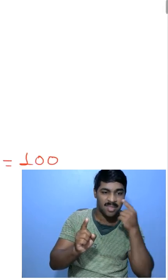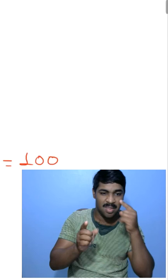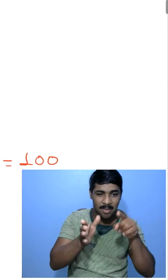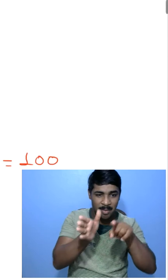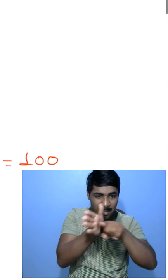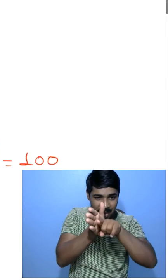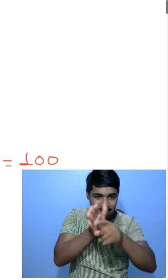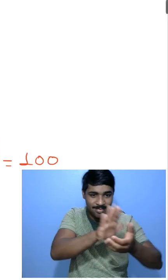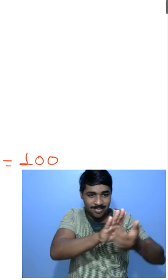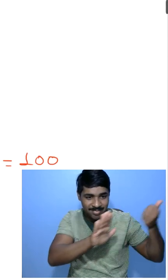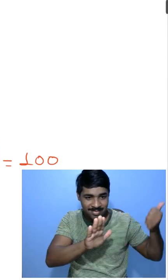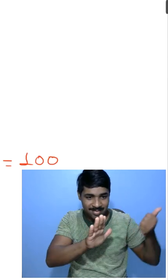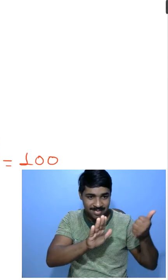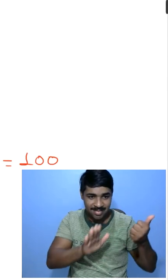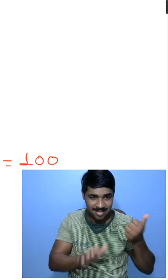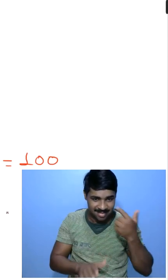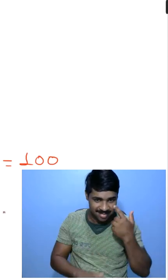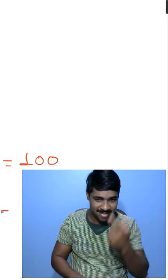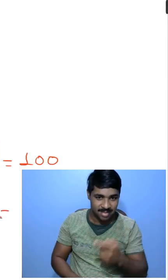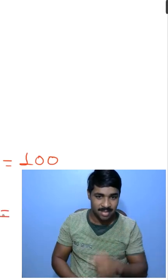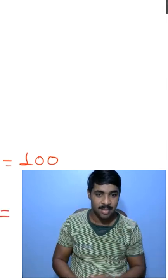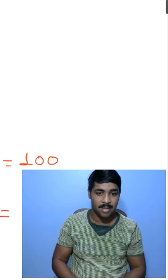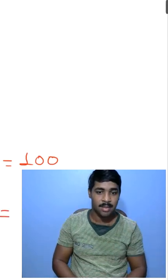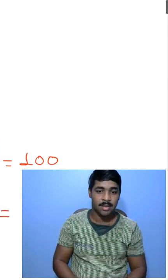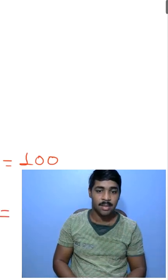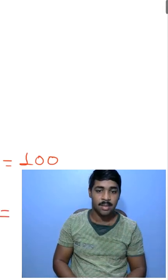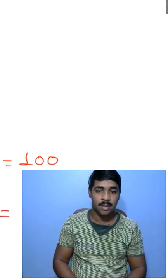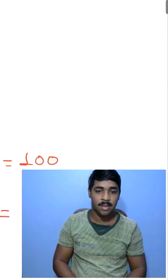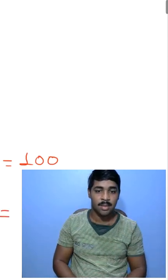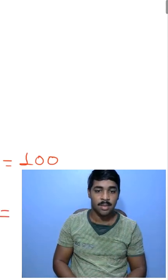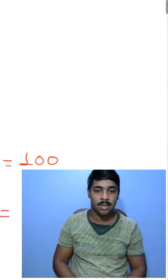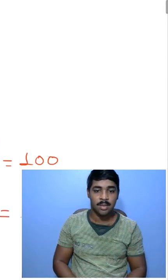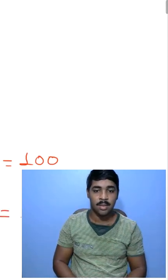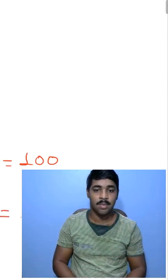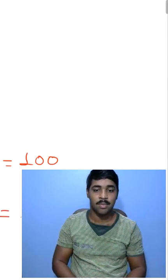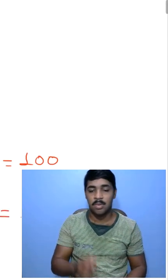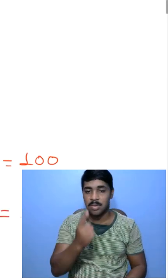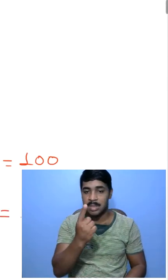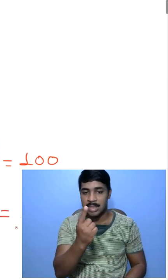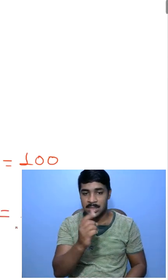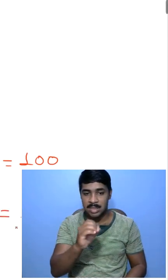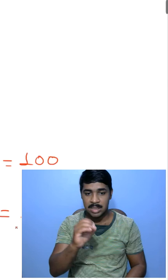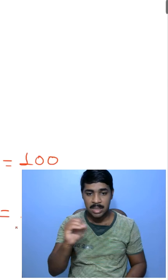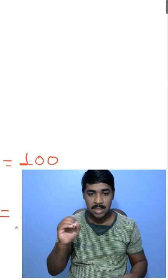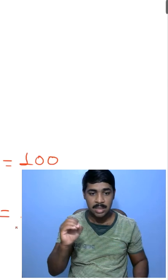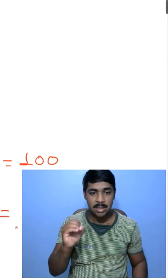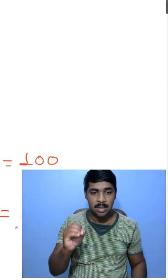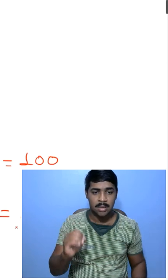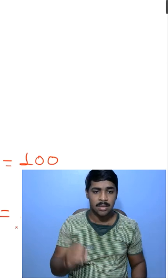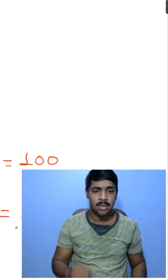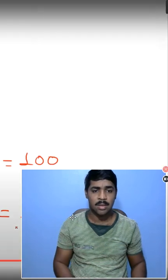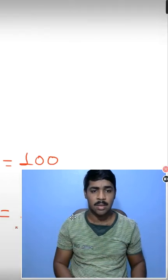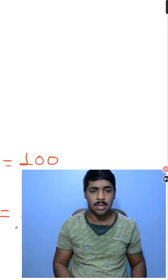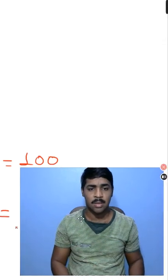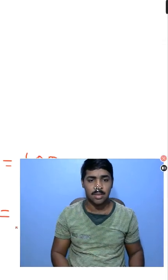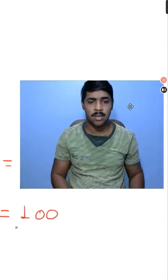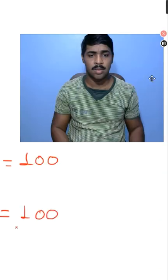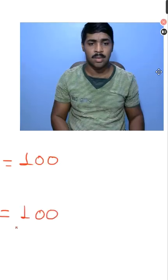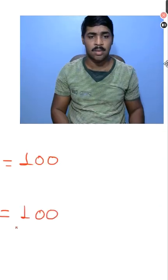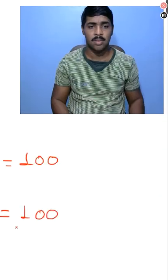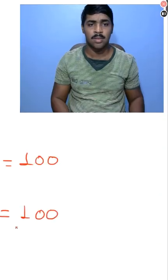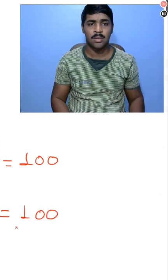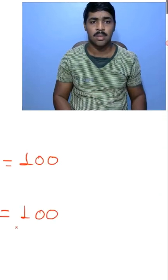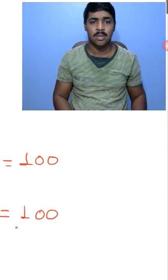sinal. E se o número for positivo, não precisa fazer nada, é só tirar ele normal, sem alterar sinal nenhum.